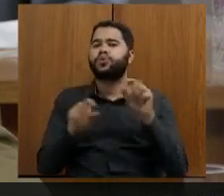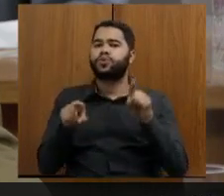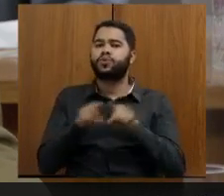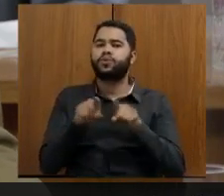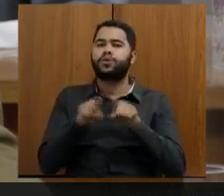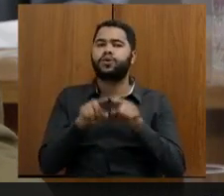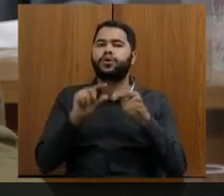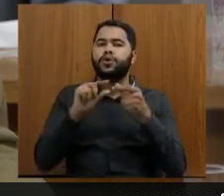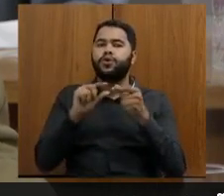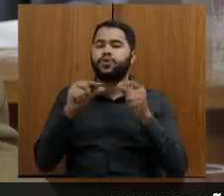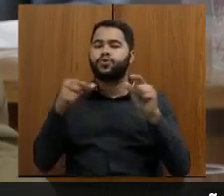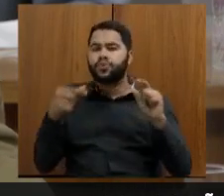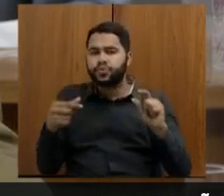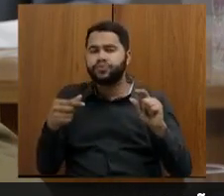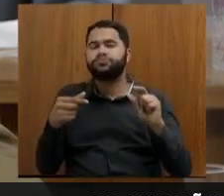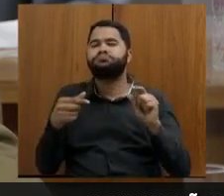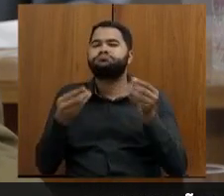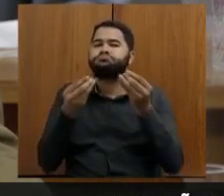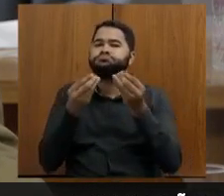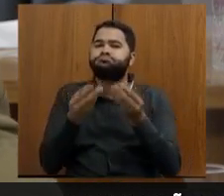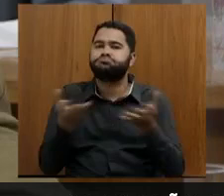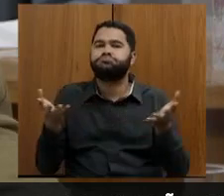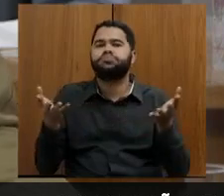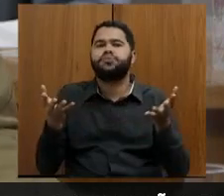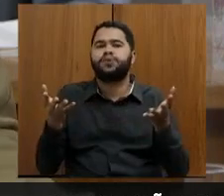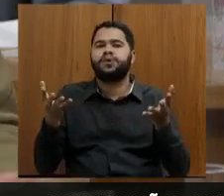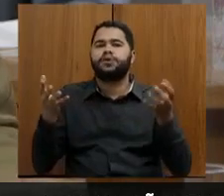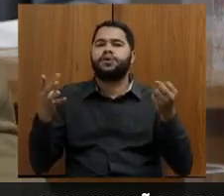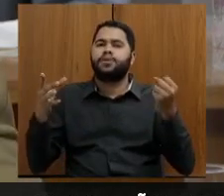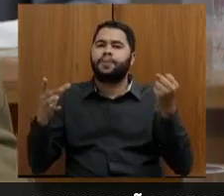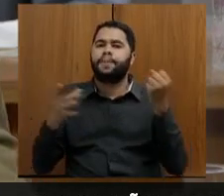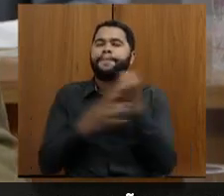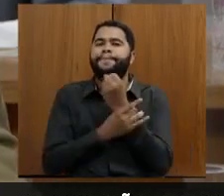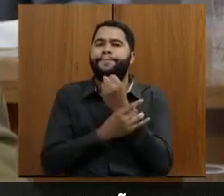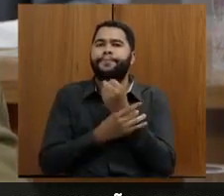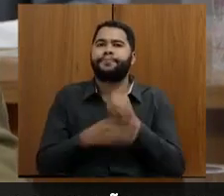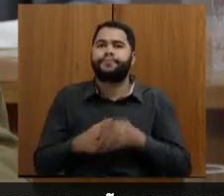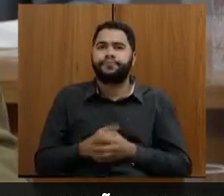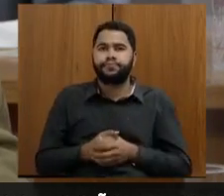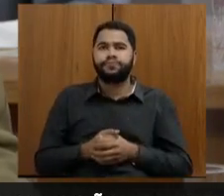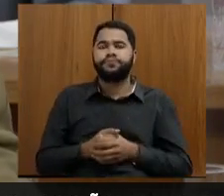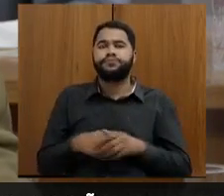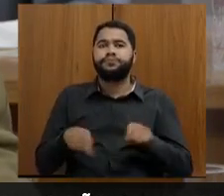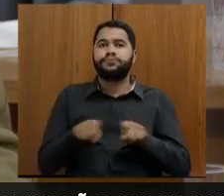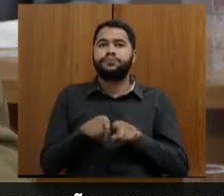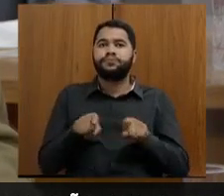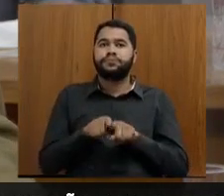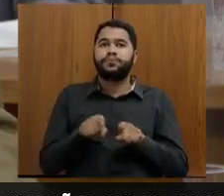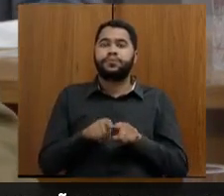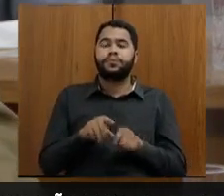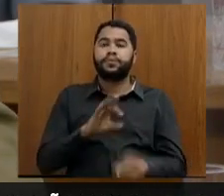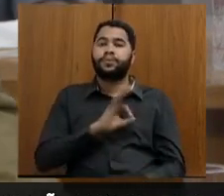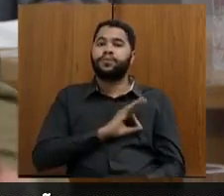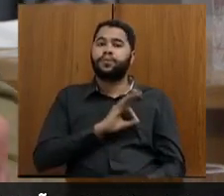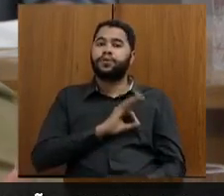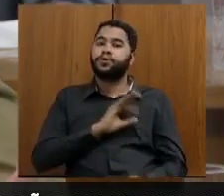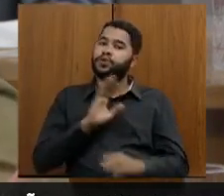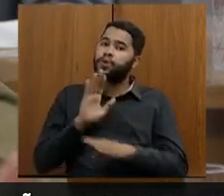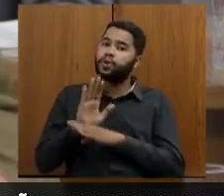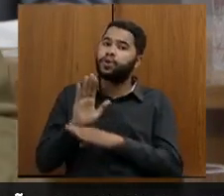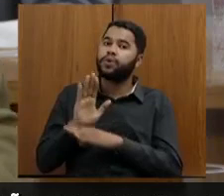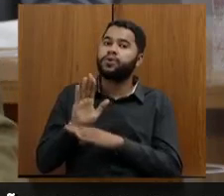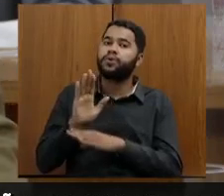estrutura que é colocada à disposição das forças segurança isso aqui é nós somos polícia militar nós somos